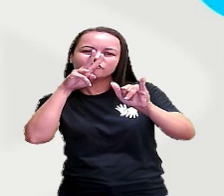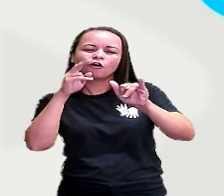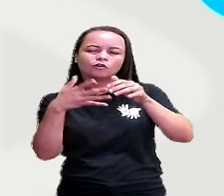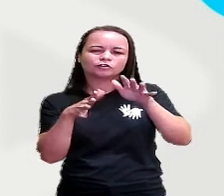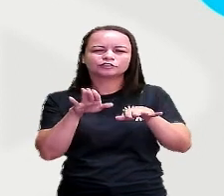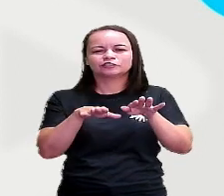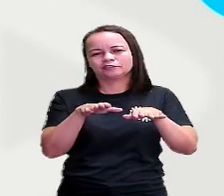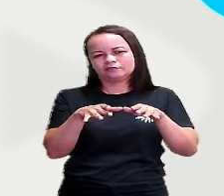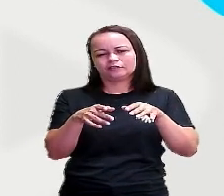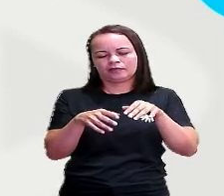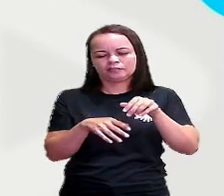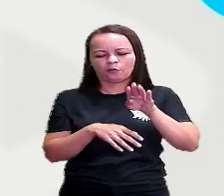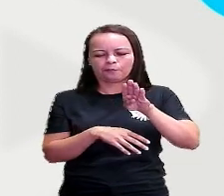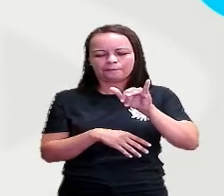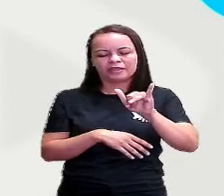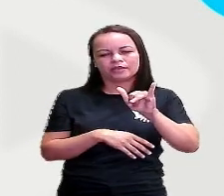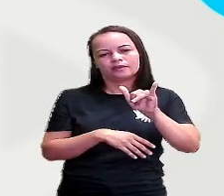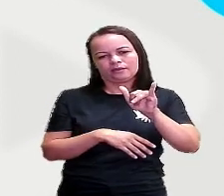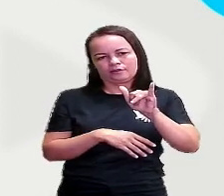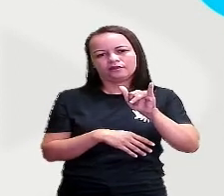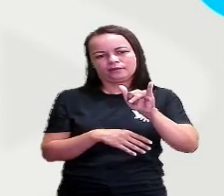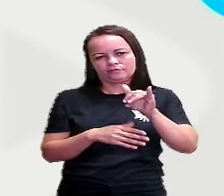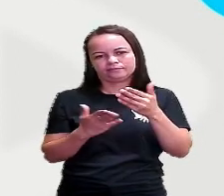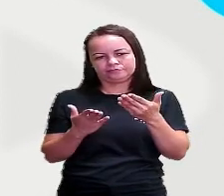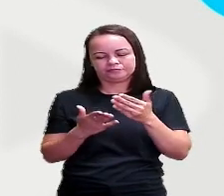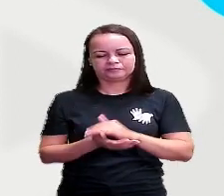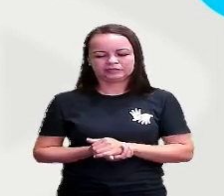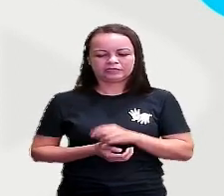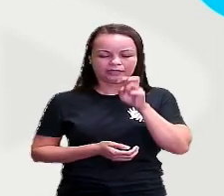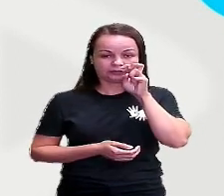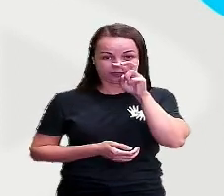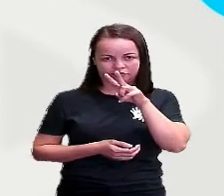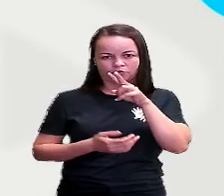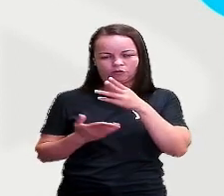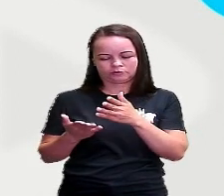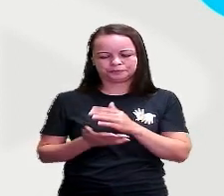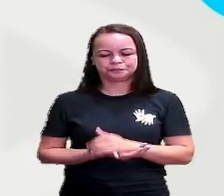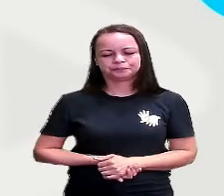né? Entre o sa e o a, temos a sílaba bi, que vai ser a tônica aí.